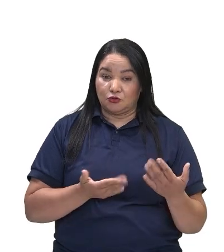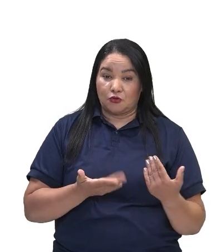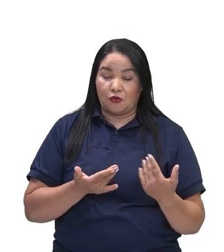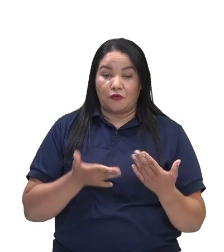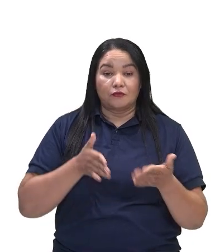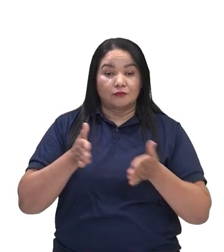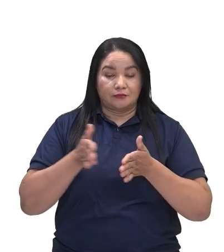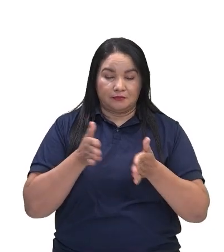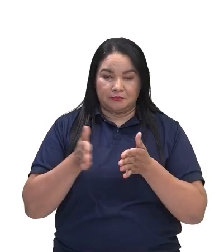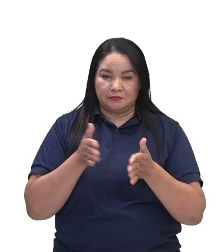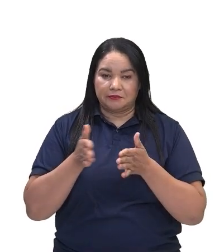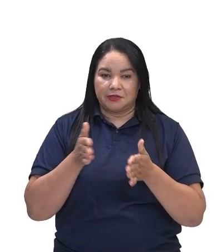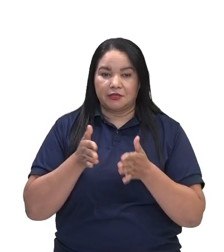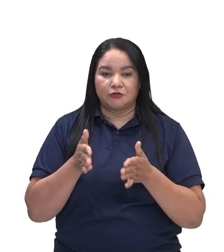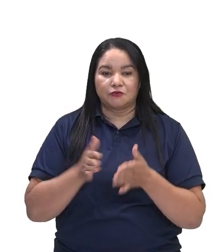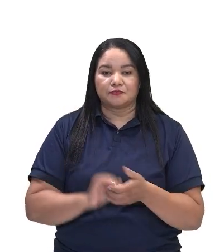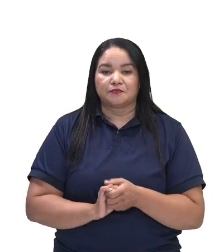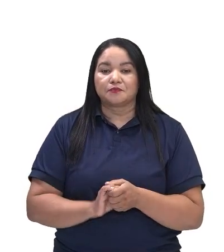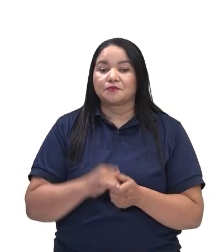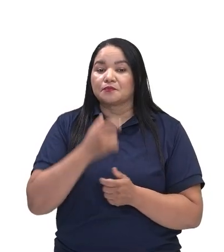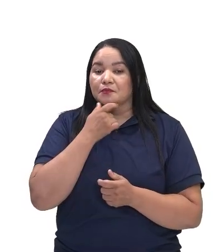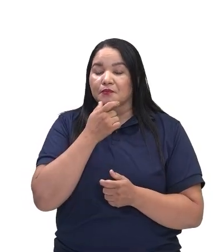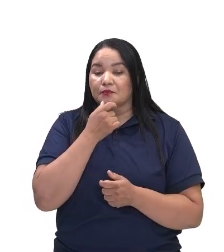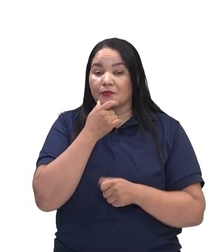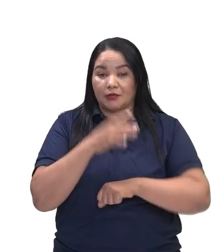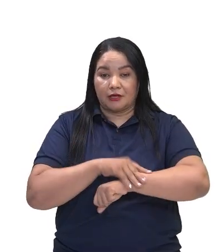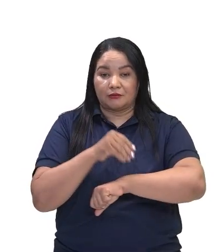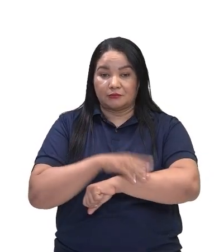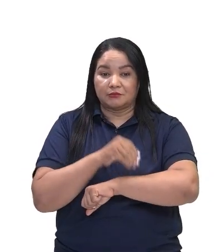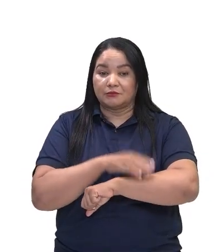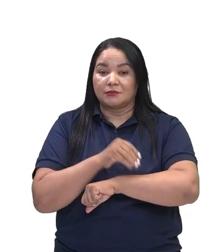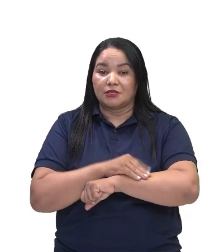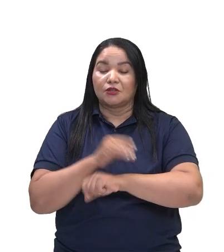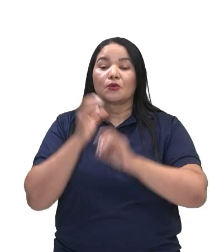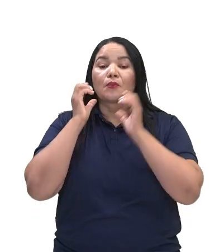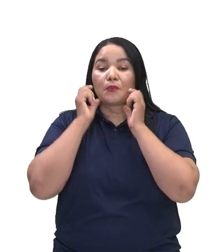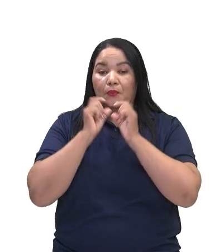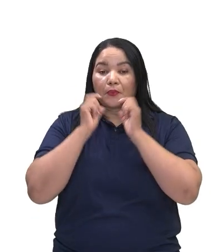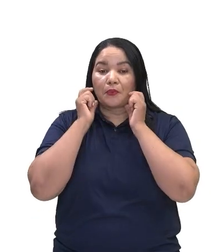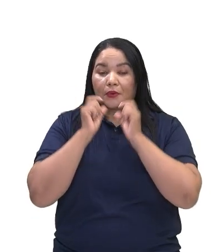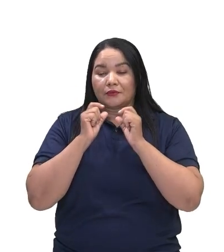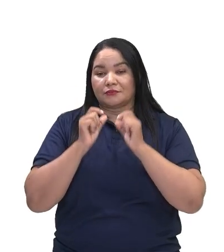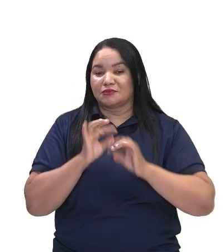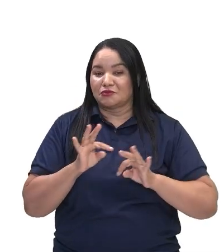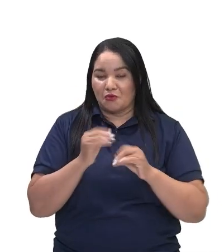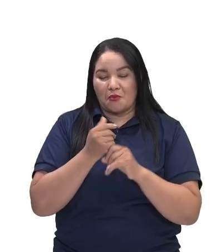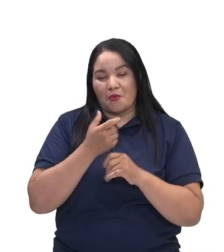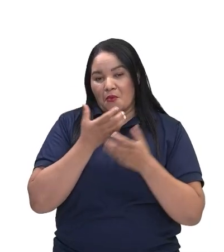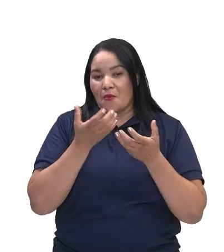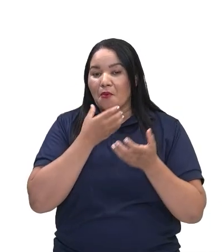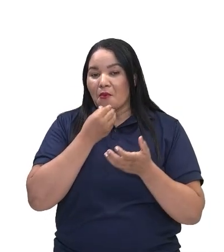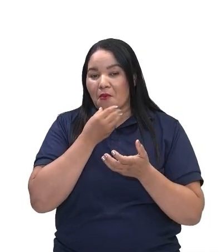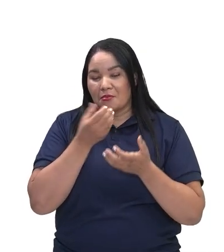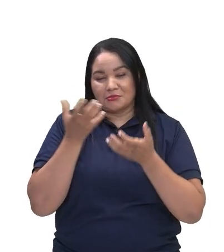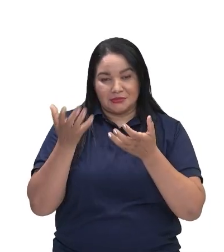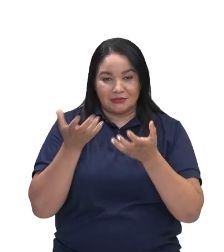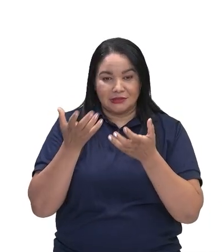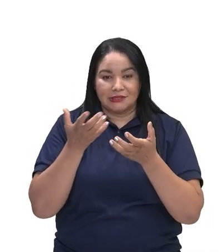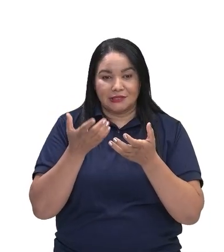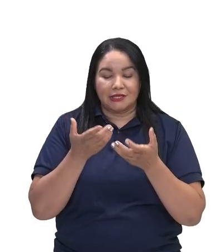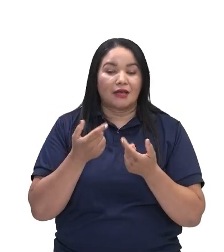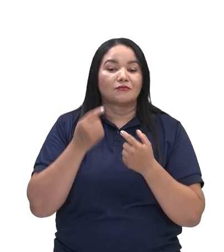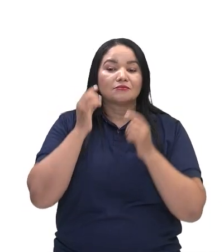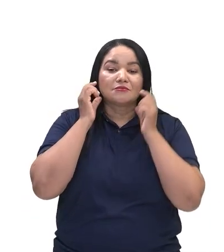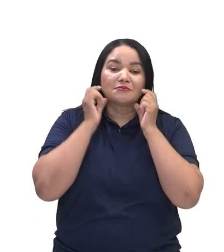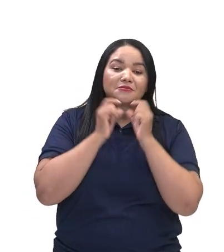gente. Então, no caso aí dos meninos, os pelos faciais, né? Todo rapaz gostaria de exibir a sua barba, né? Ali para